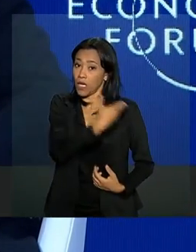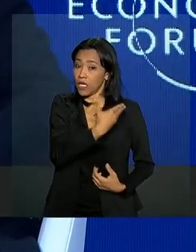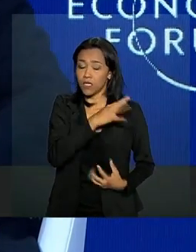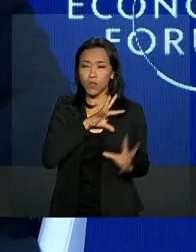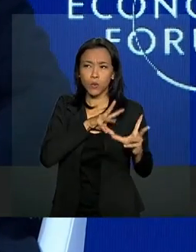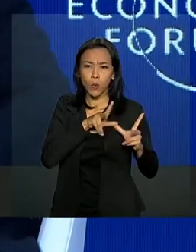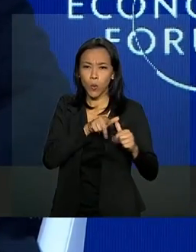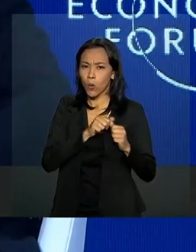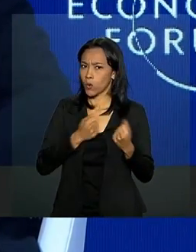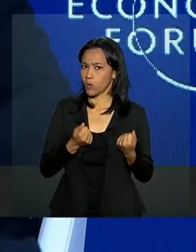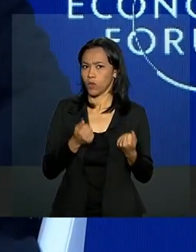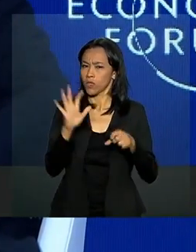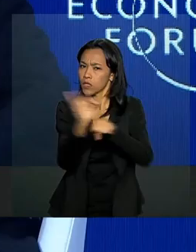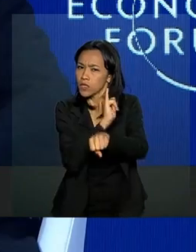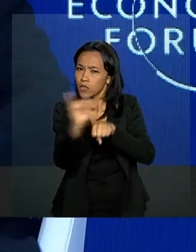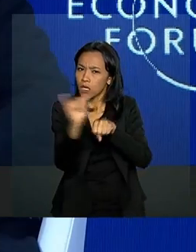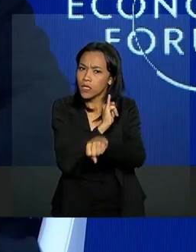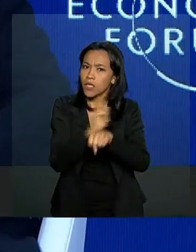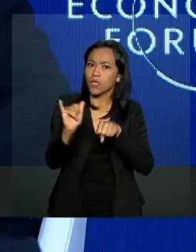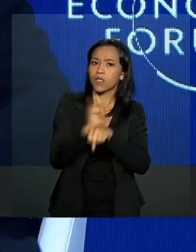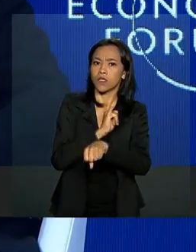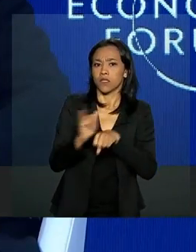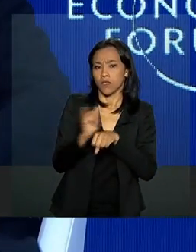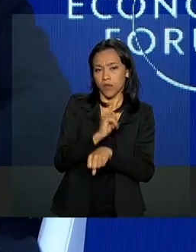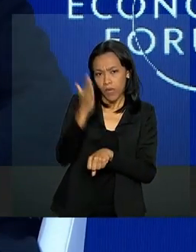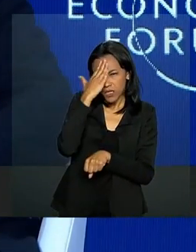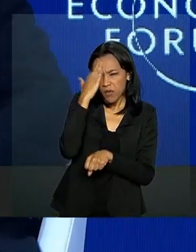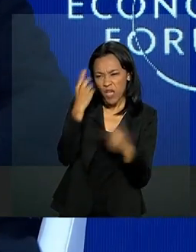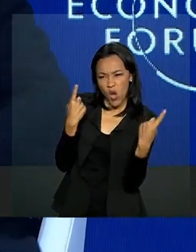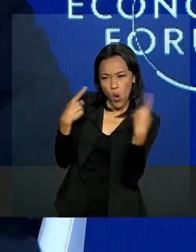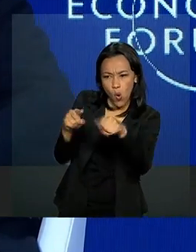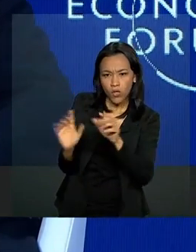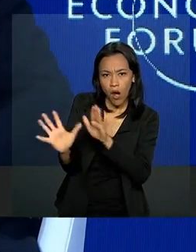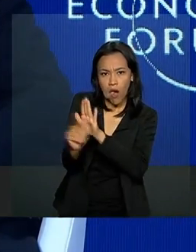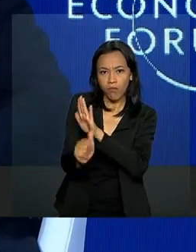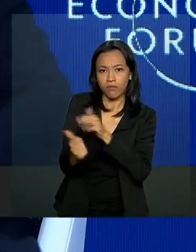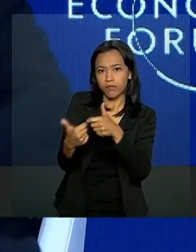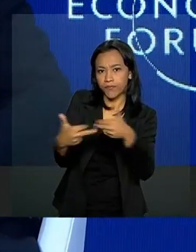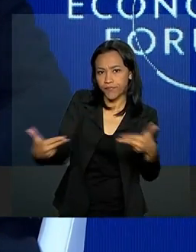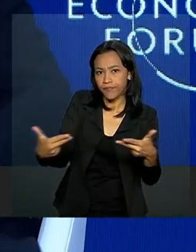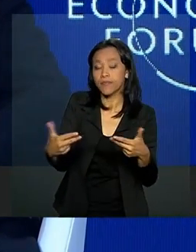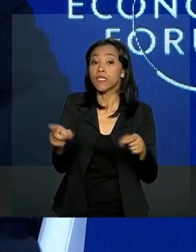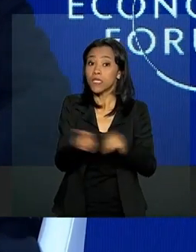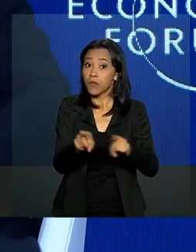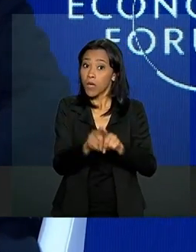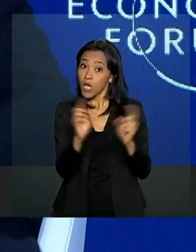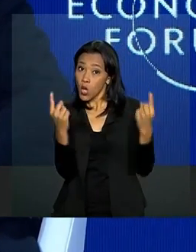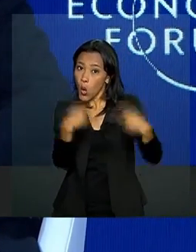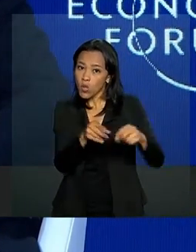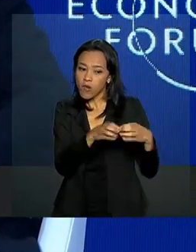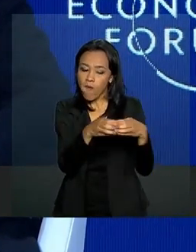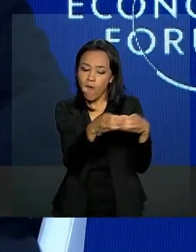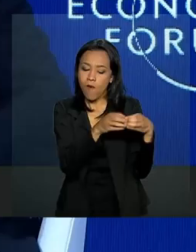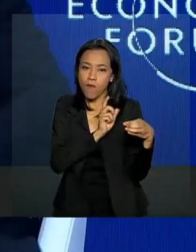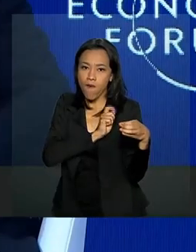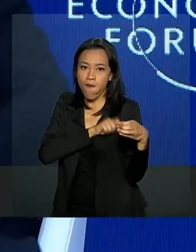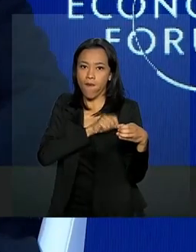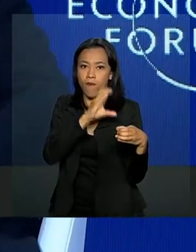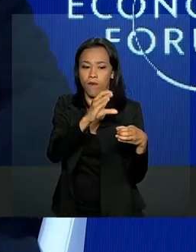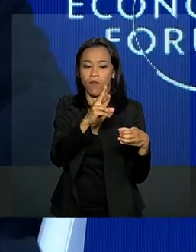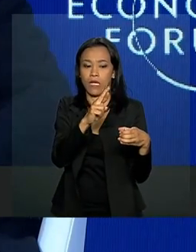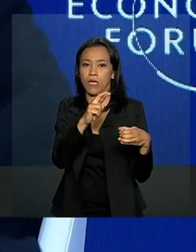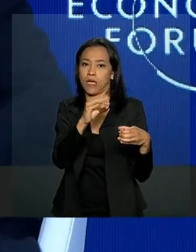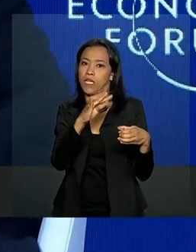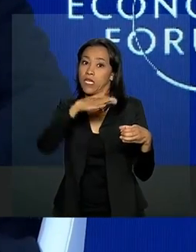os meios para seguir o dinheiro no combate à corrupção e no combate ao crime organizado. É mudando